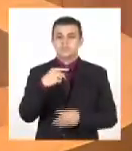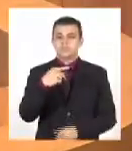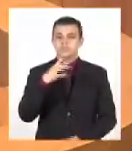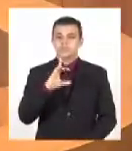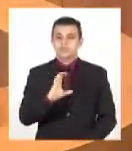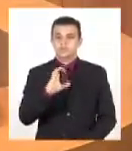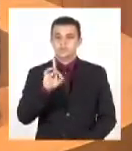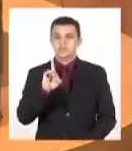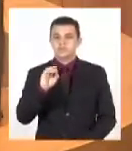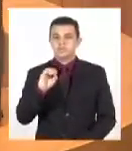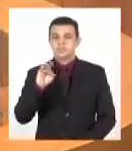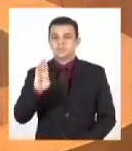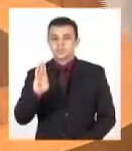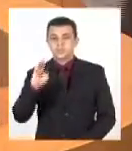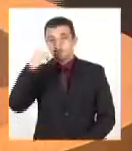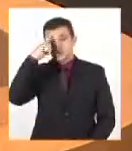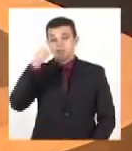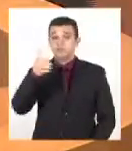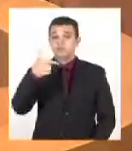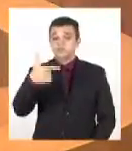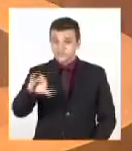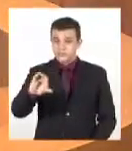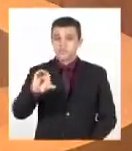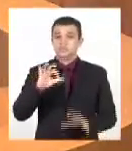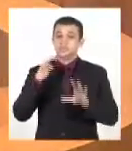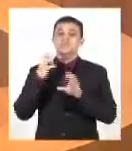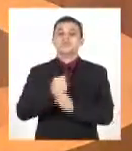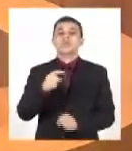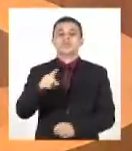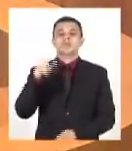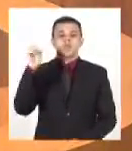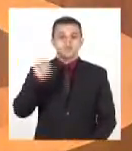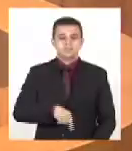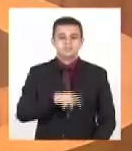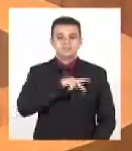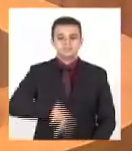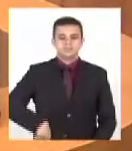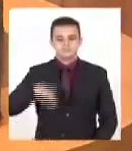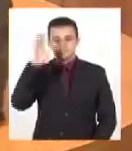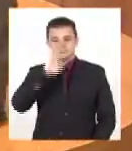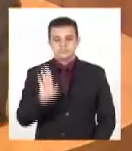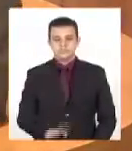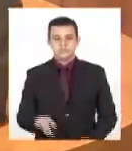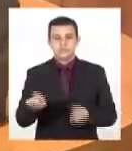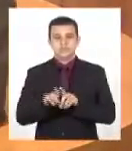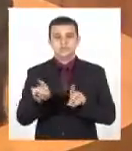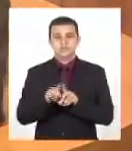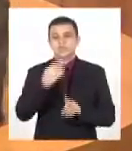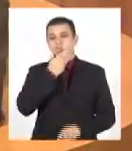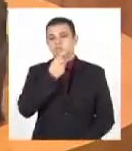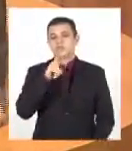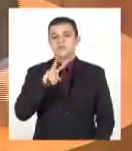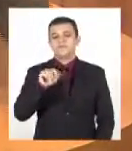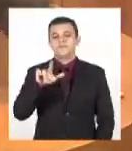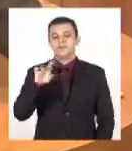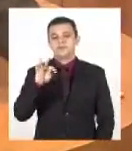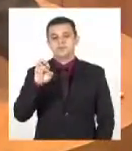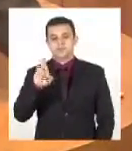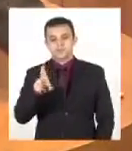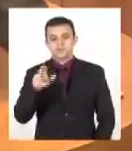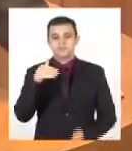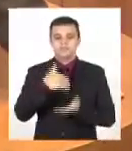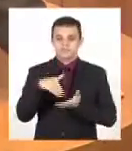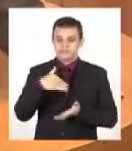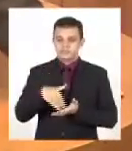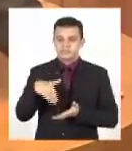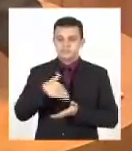PCdoB. A exemplo de Walter Sorrentino, que é secretário nacional de organização do PCdoB. E o partido é